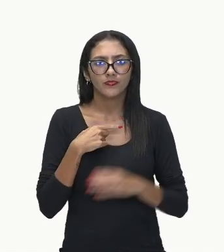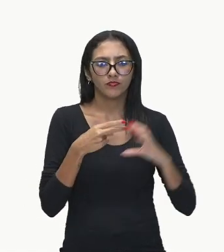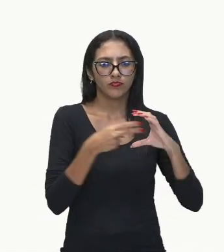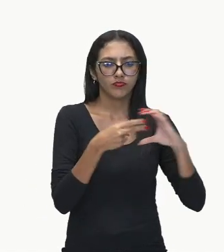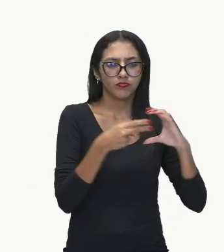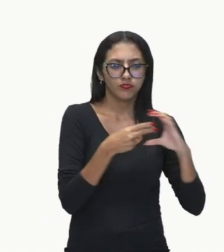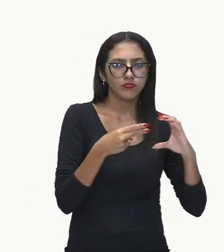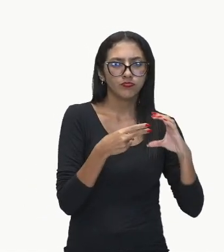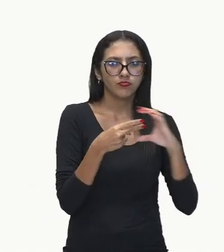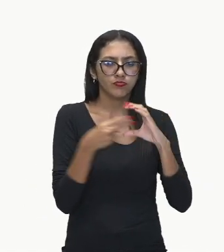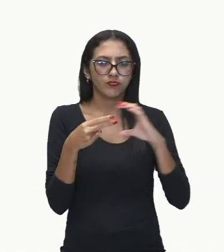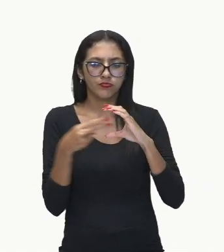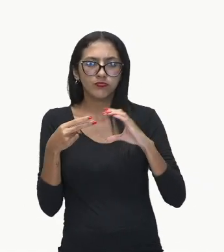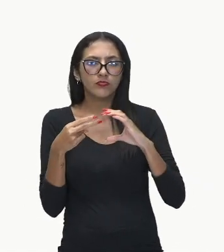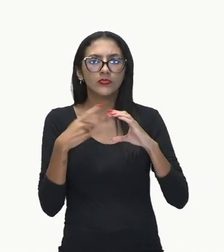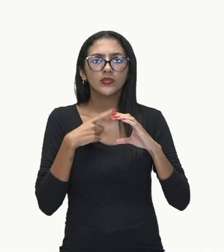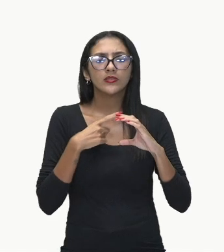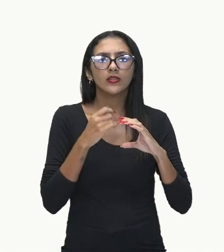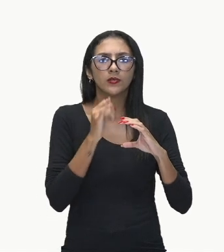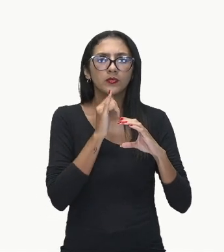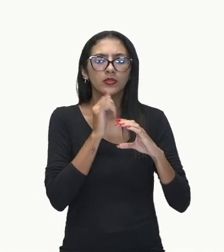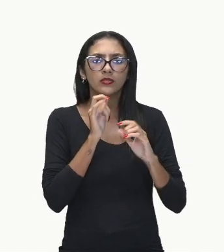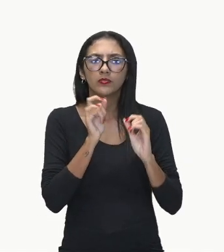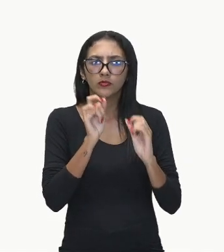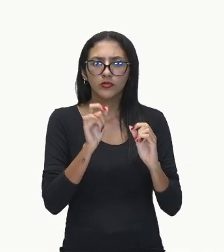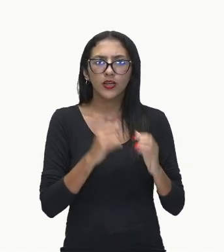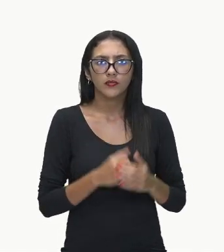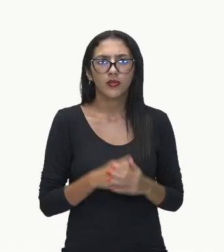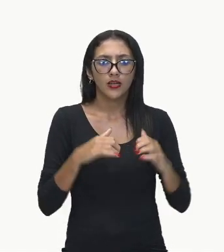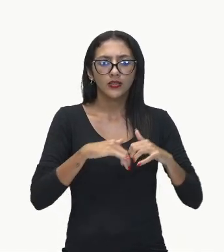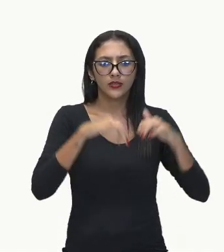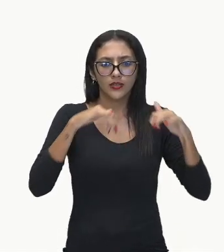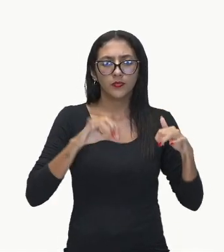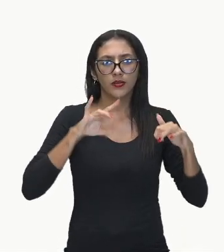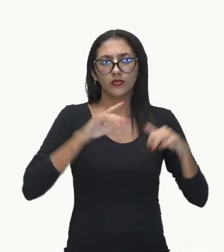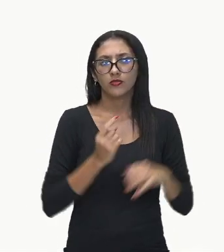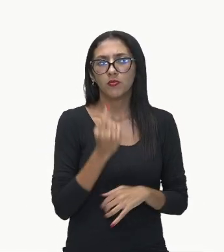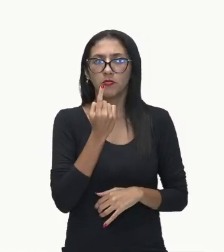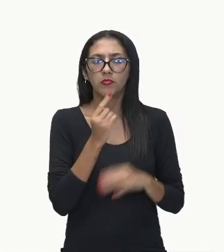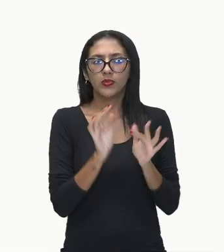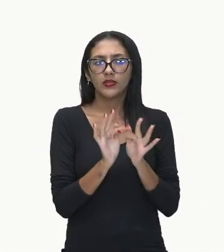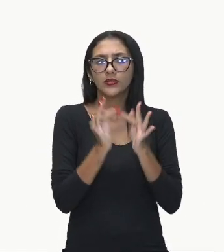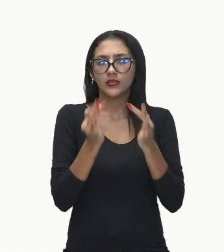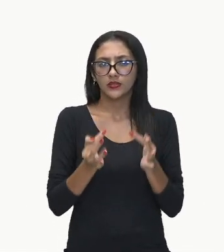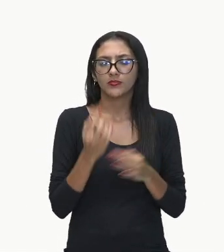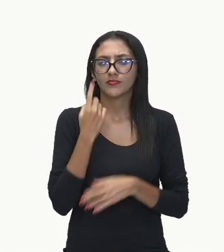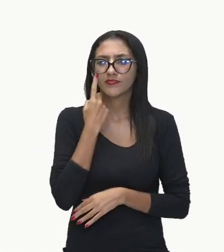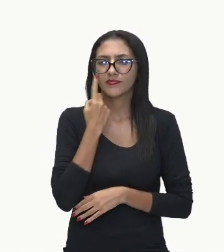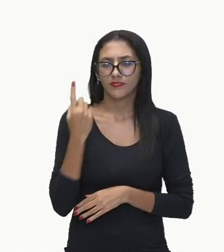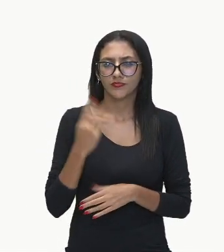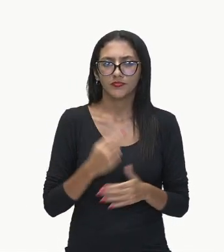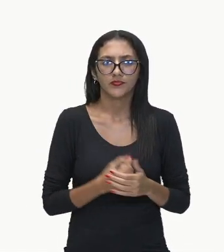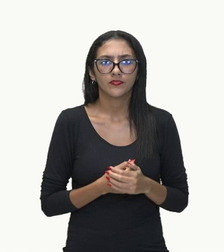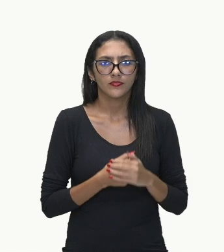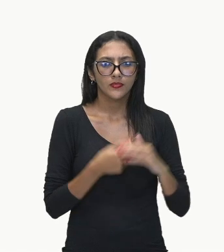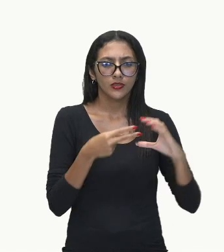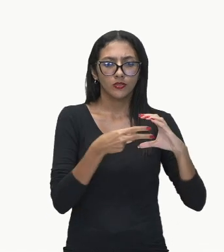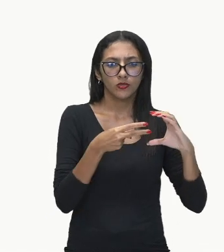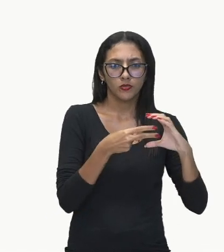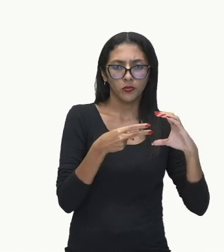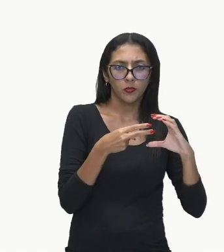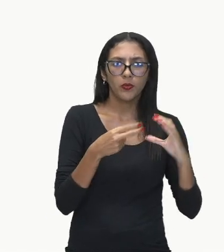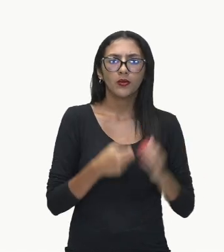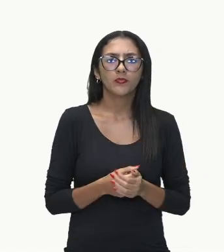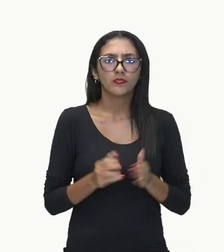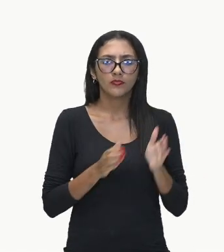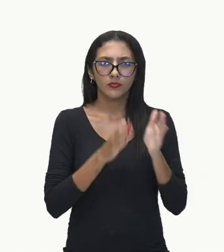estão intercaladas por uma ligação simples, ou seja, vem uma ligação dupla, uma simples e uma